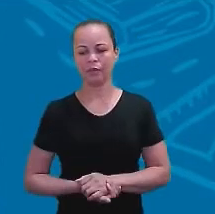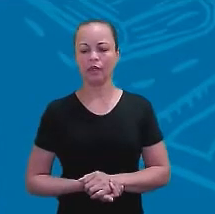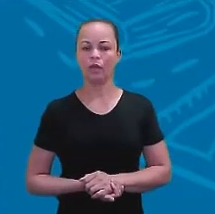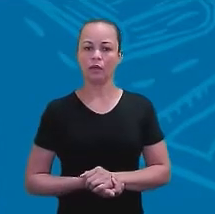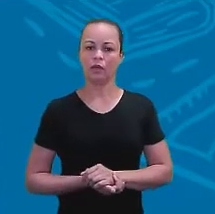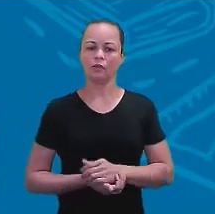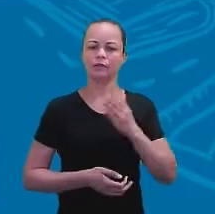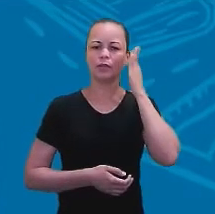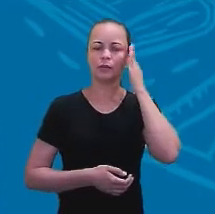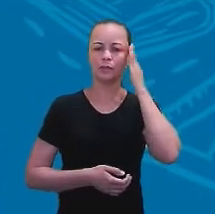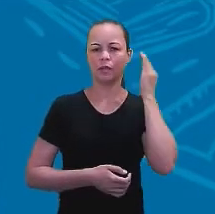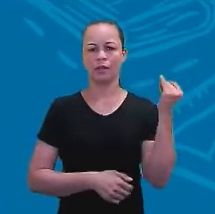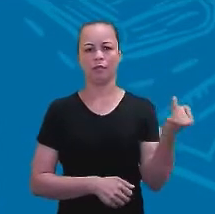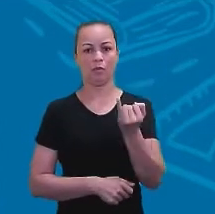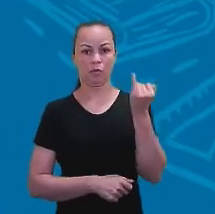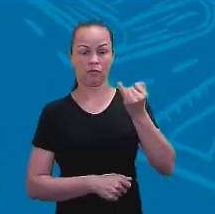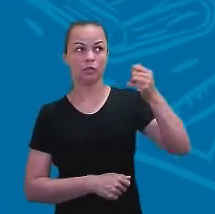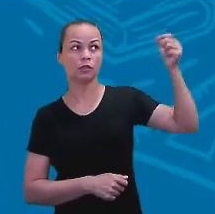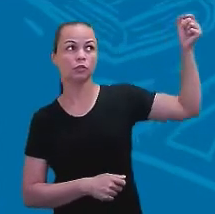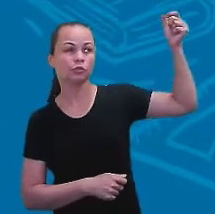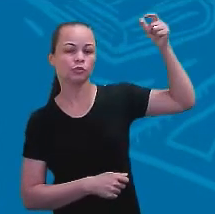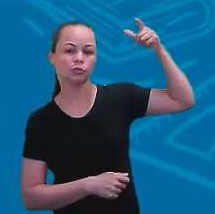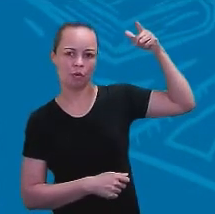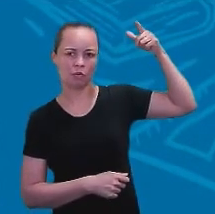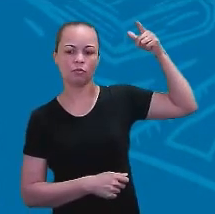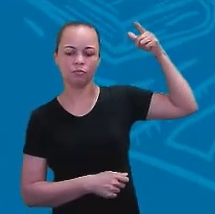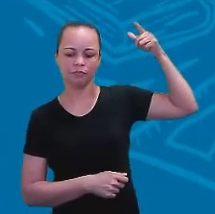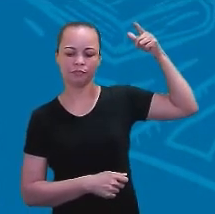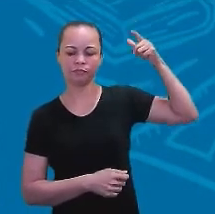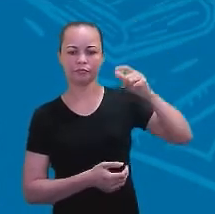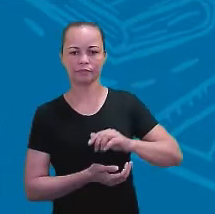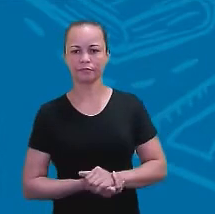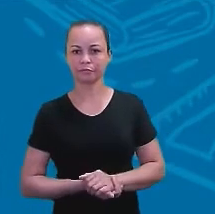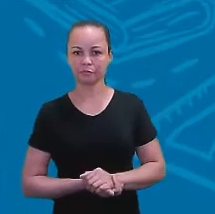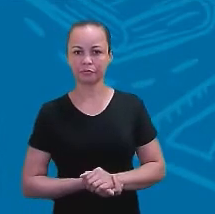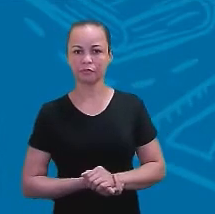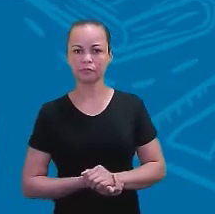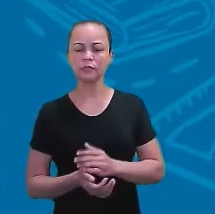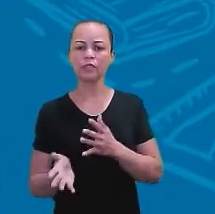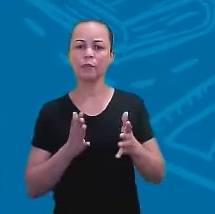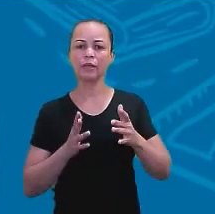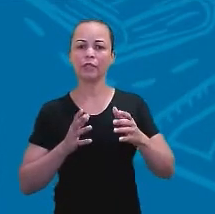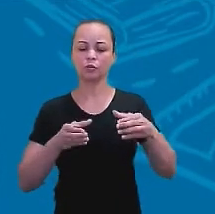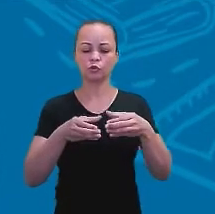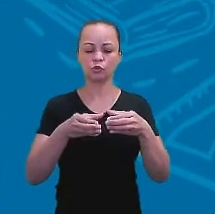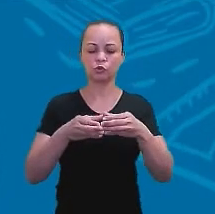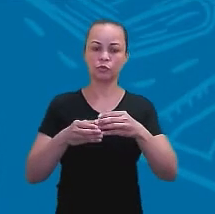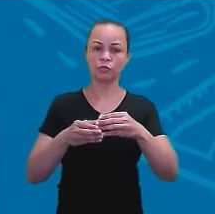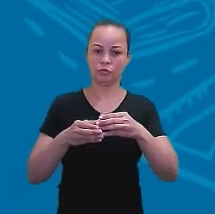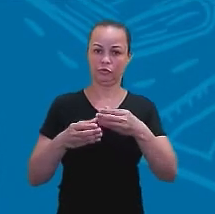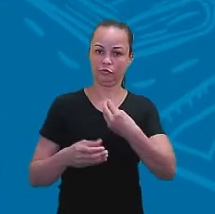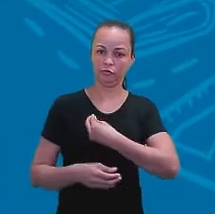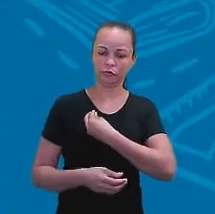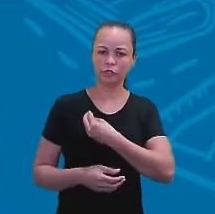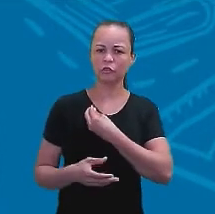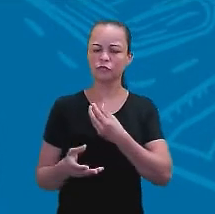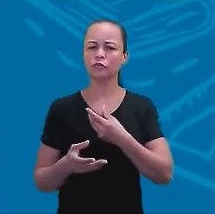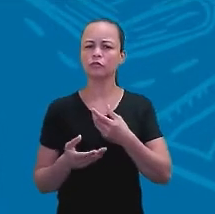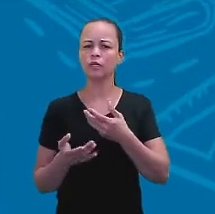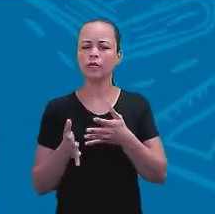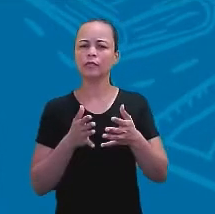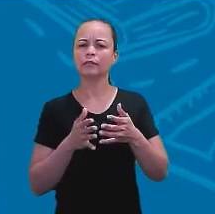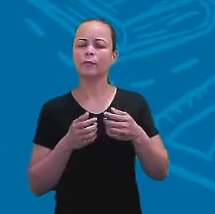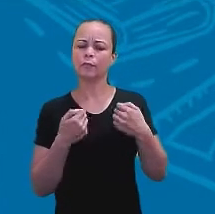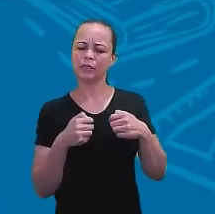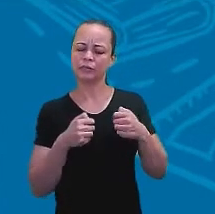identificar a importância do Sol, ou seja, para que os seres vivos, bem como os cuidados